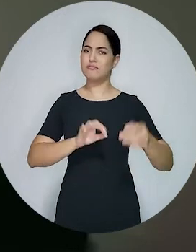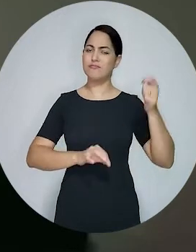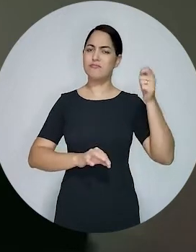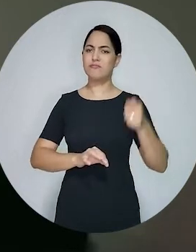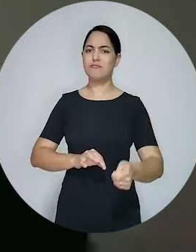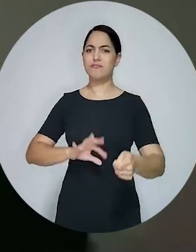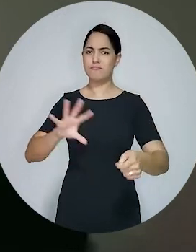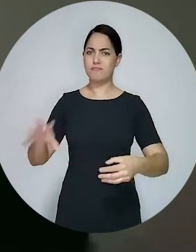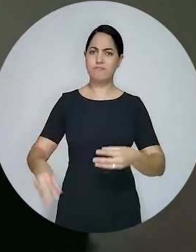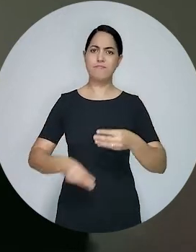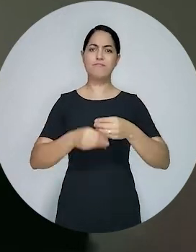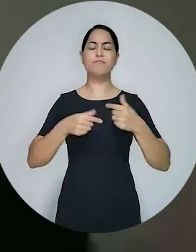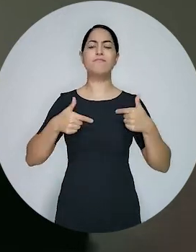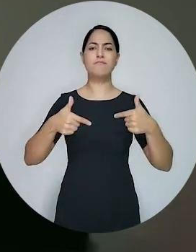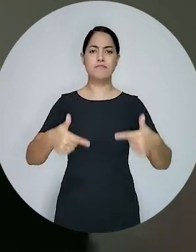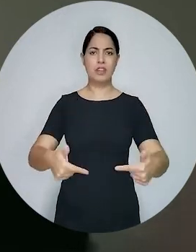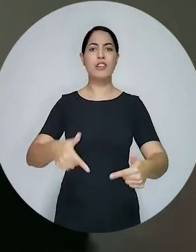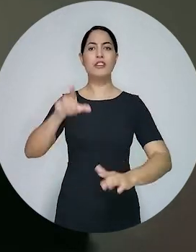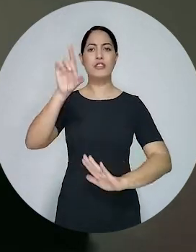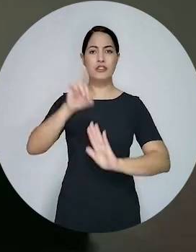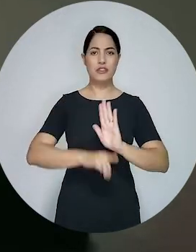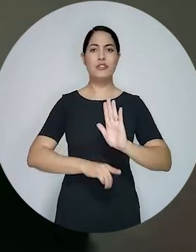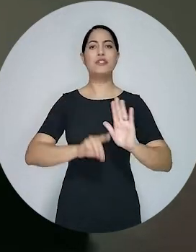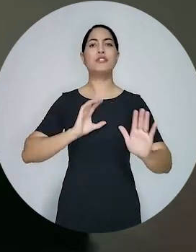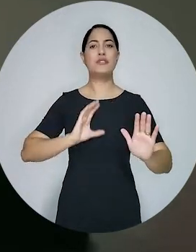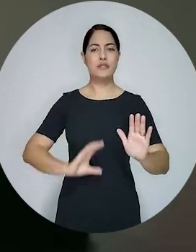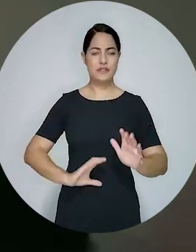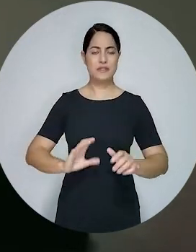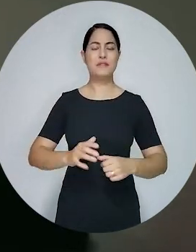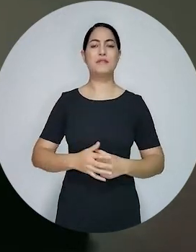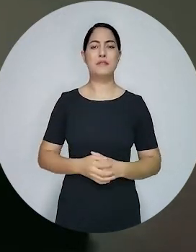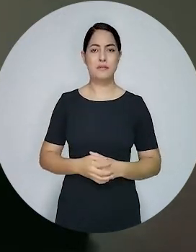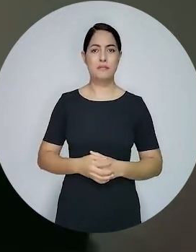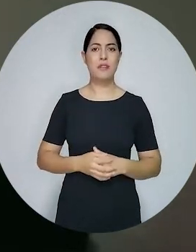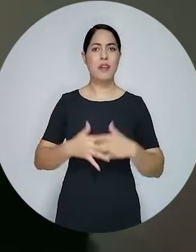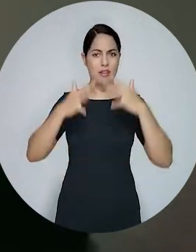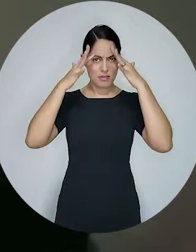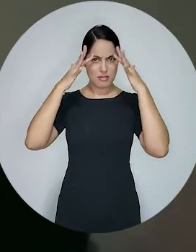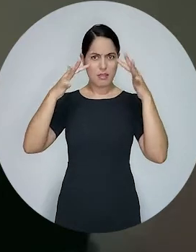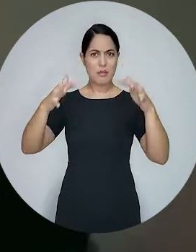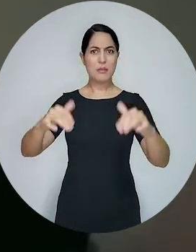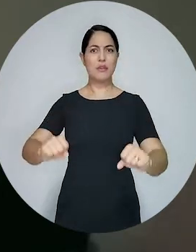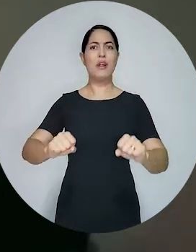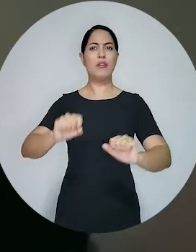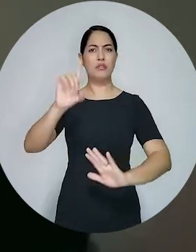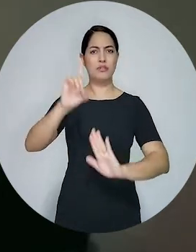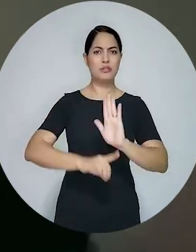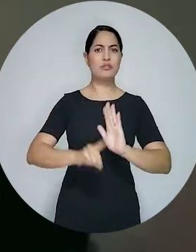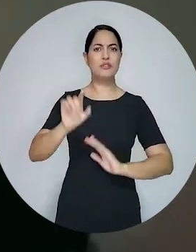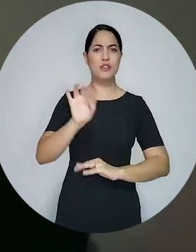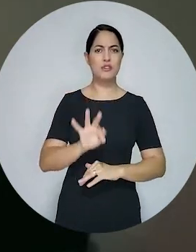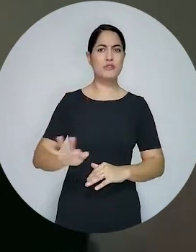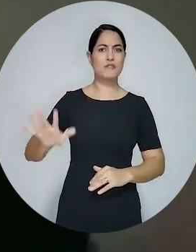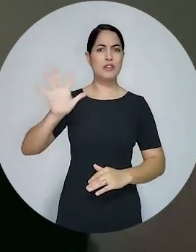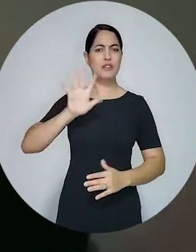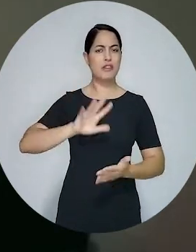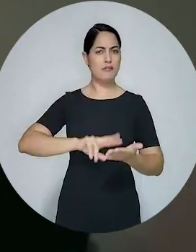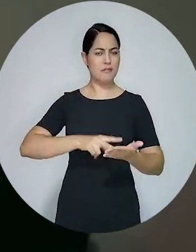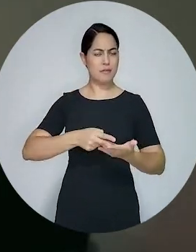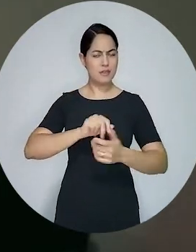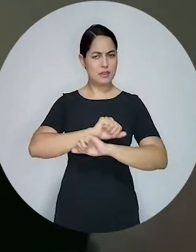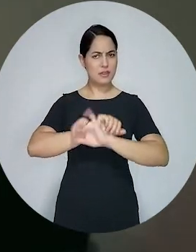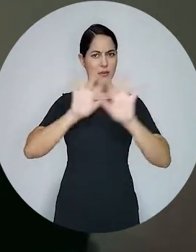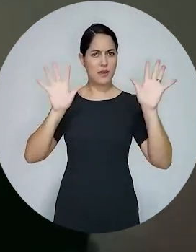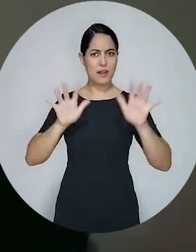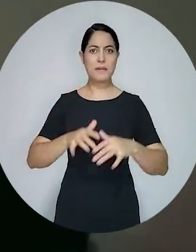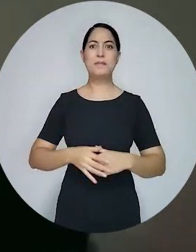direito civil, Tribunal da Interpretação do Direito Federal. De início,